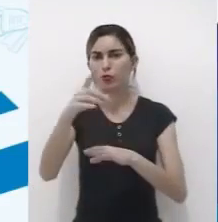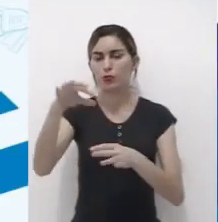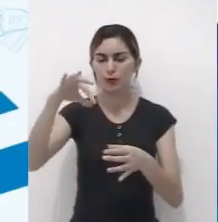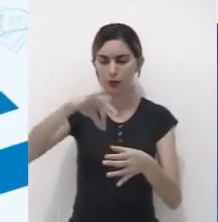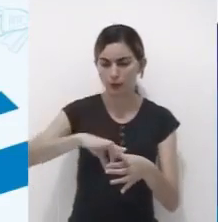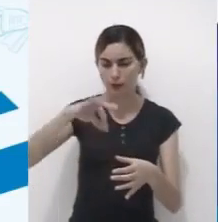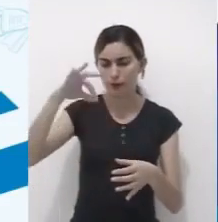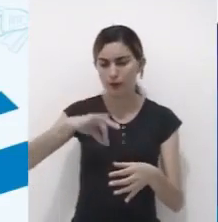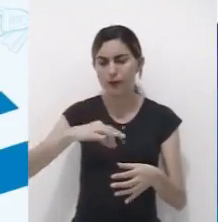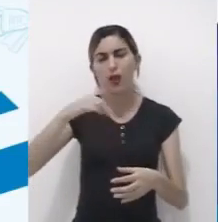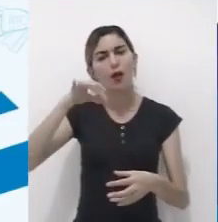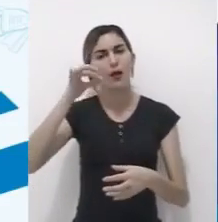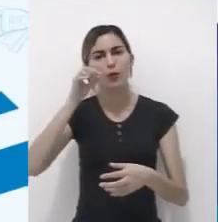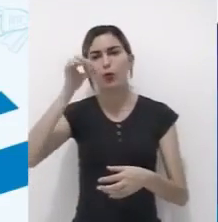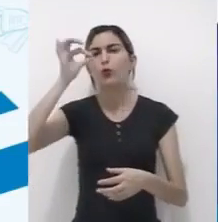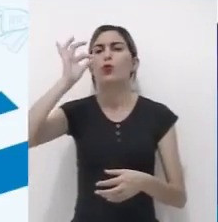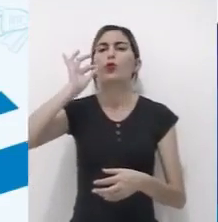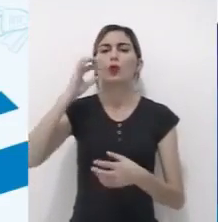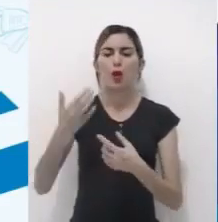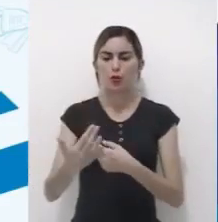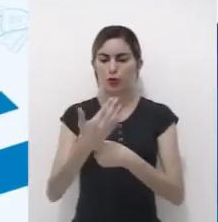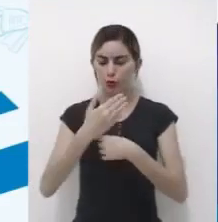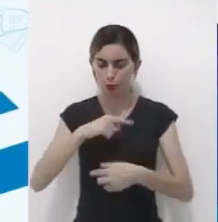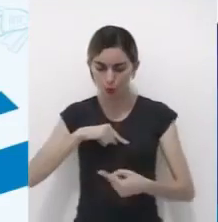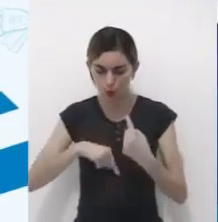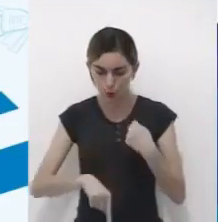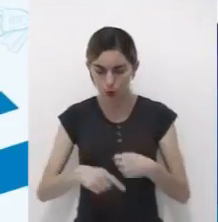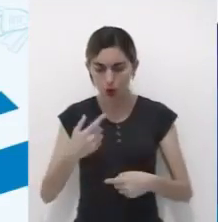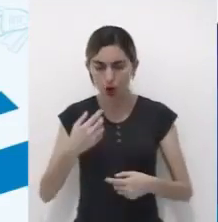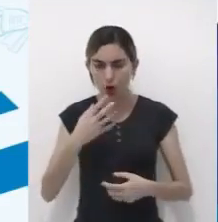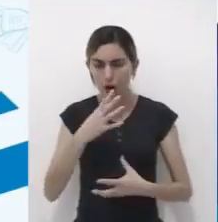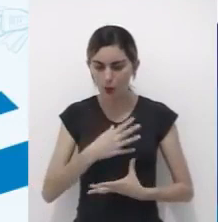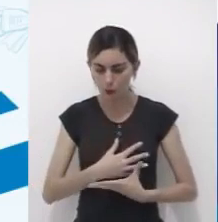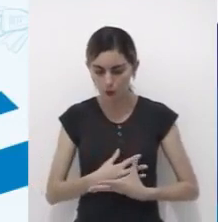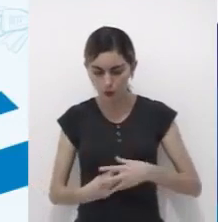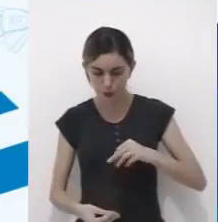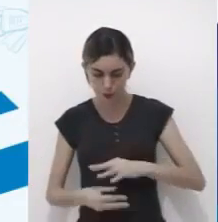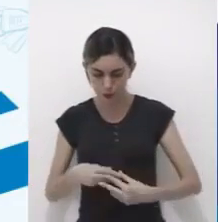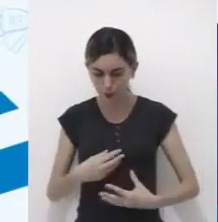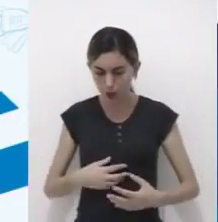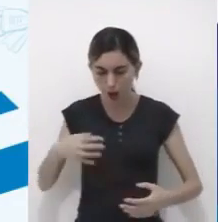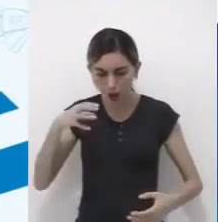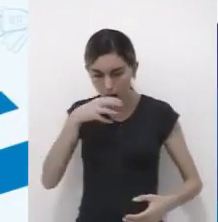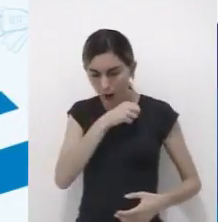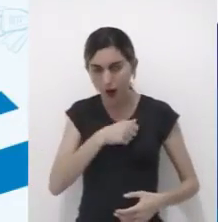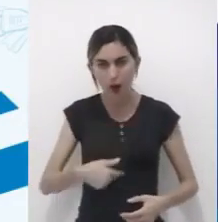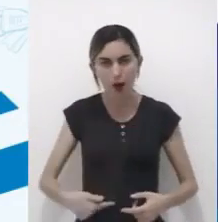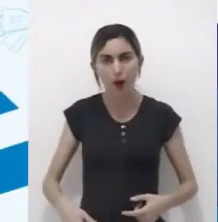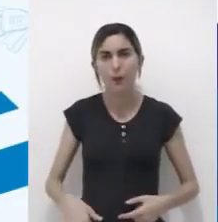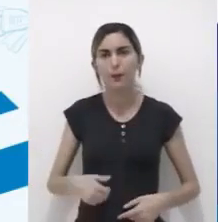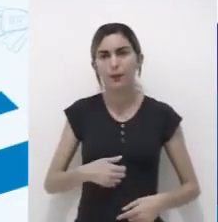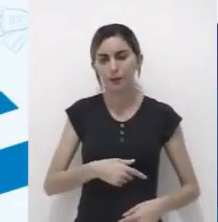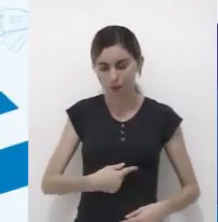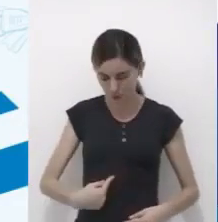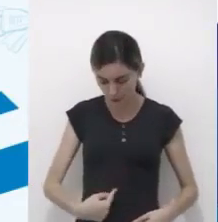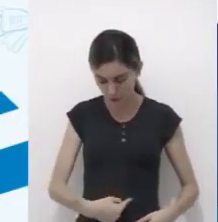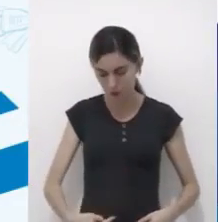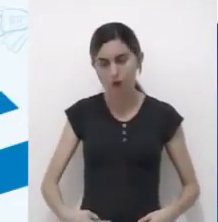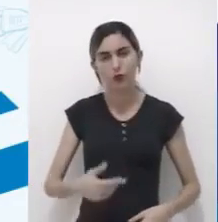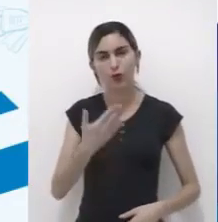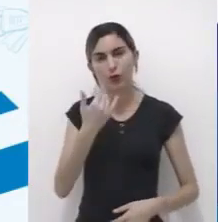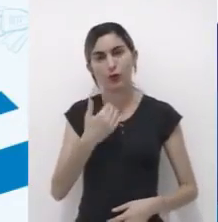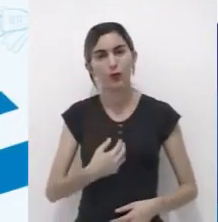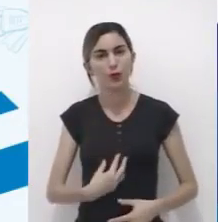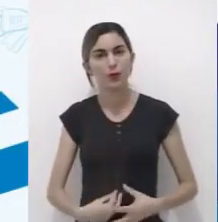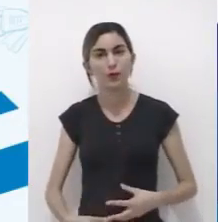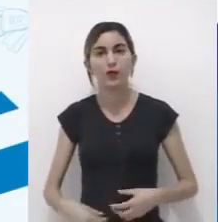você possa pensar que acelere a digestão, né? De repente você está praticando uma atividade física e